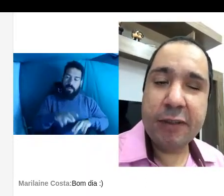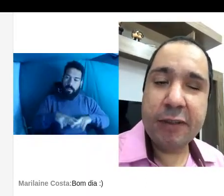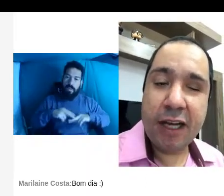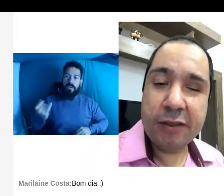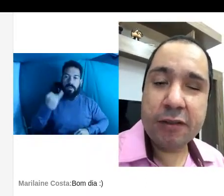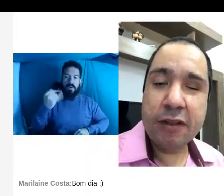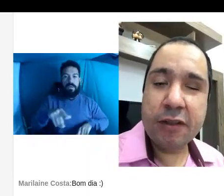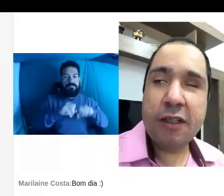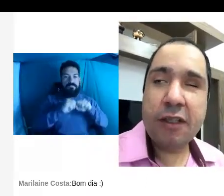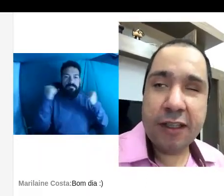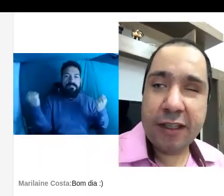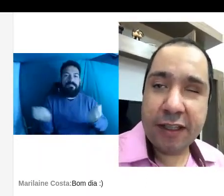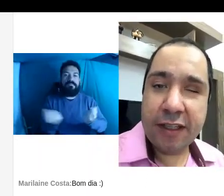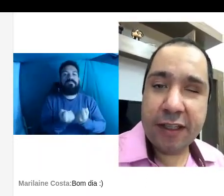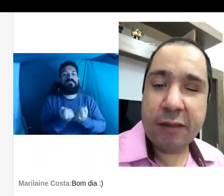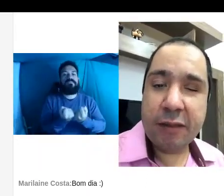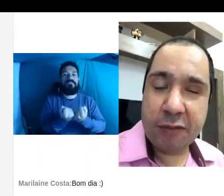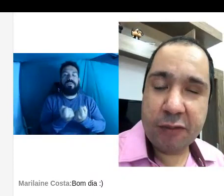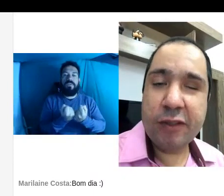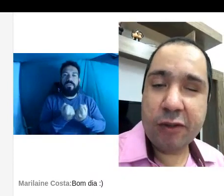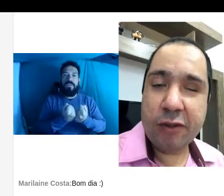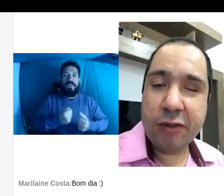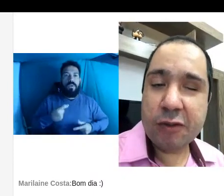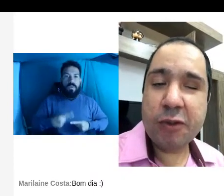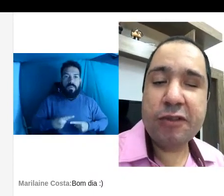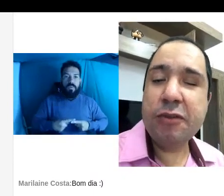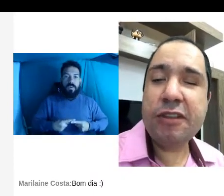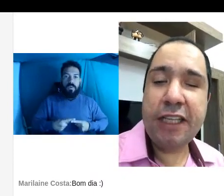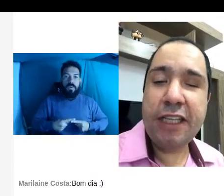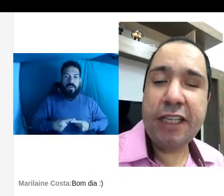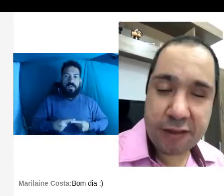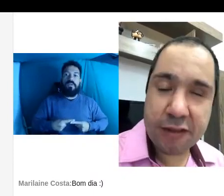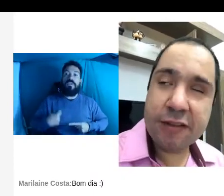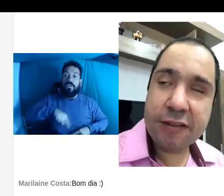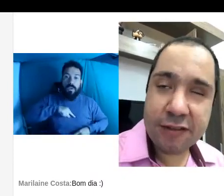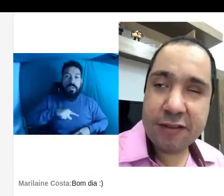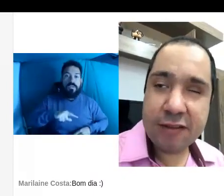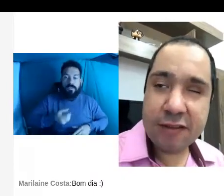seminários, porque afinal de contas nós produzimos ciência.